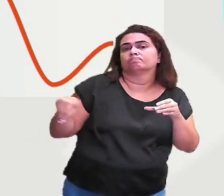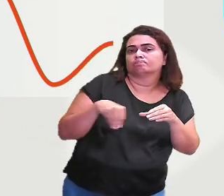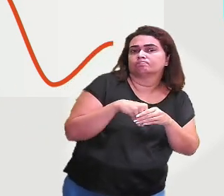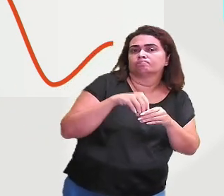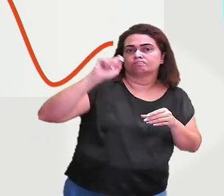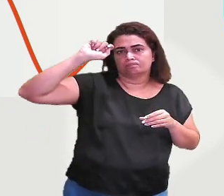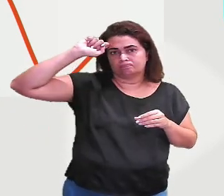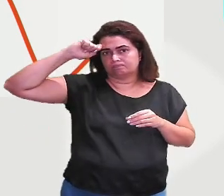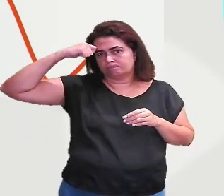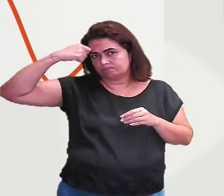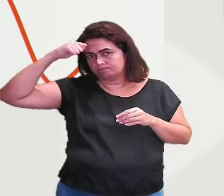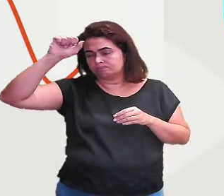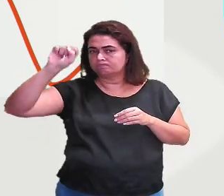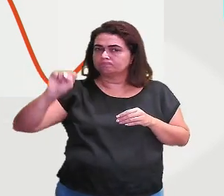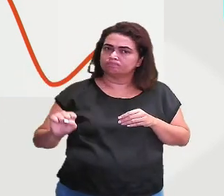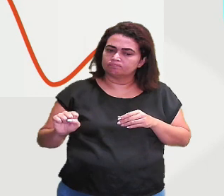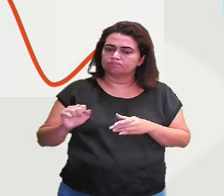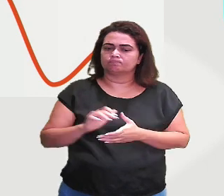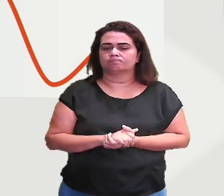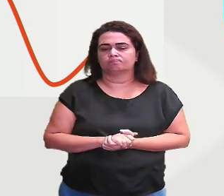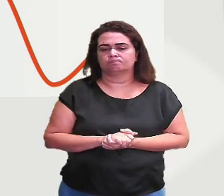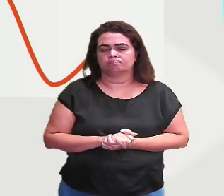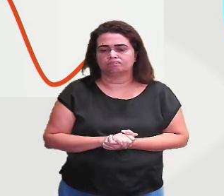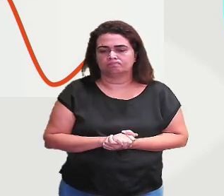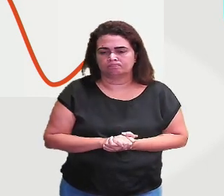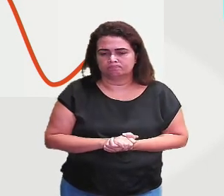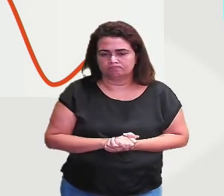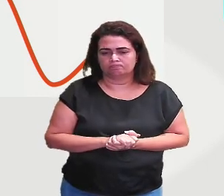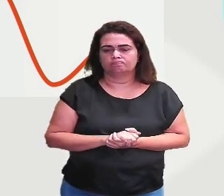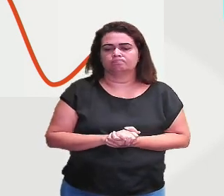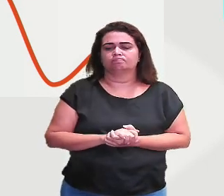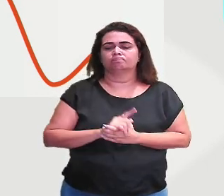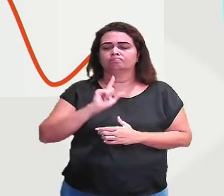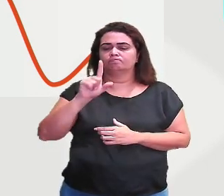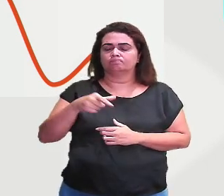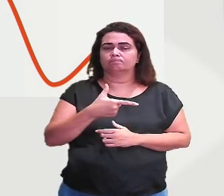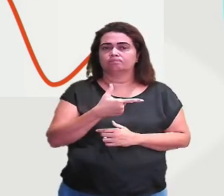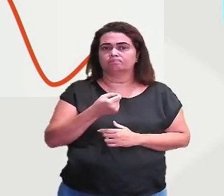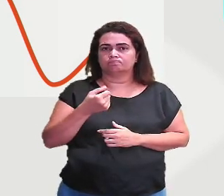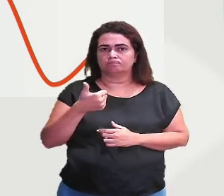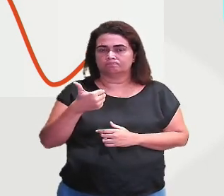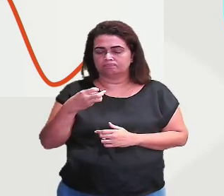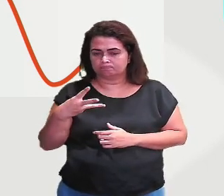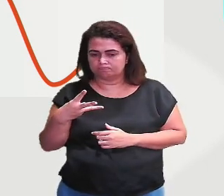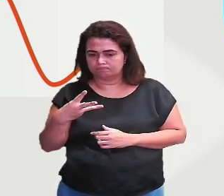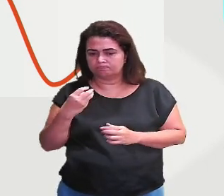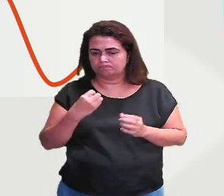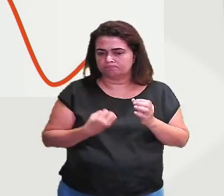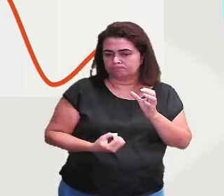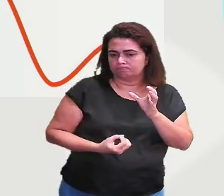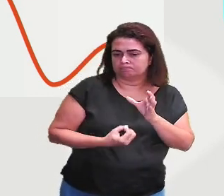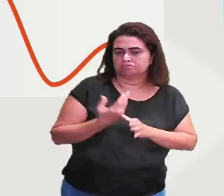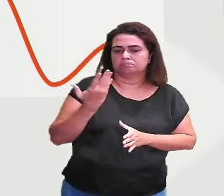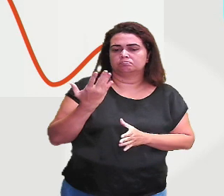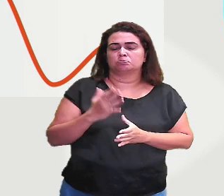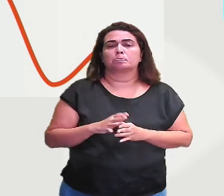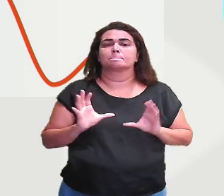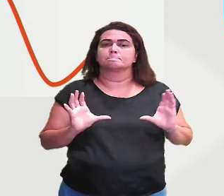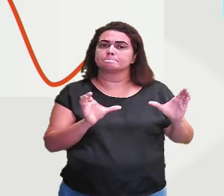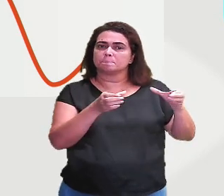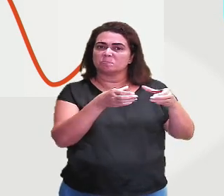Banco do BRICS, né? Então, a gente percebe aqui um pouquinho da linha do tempo, de como foi se